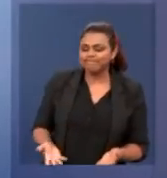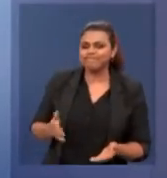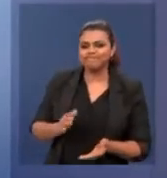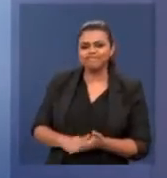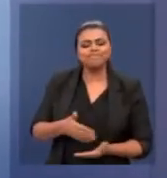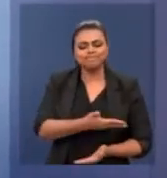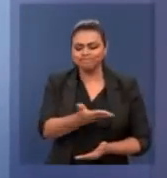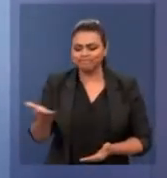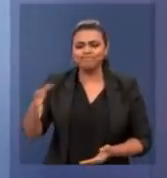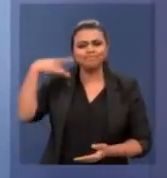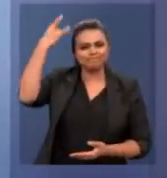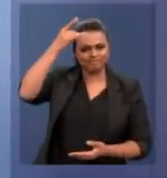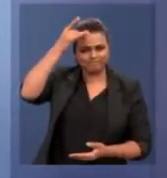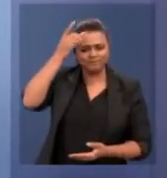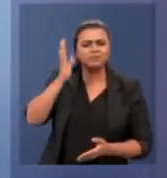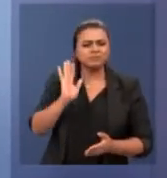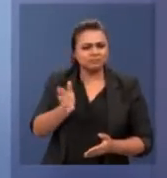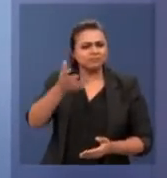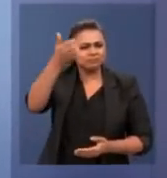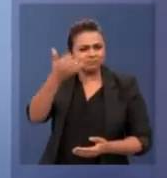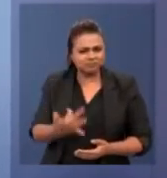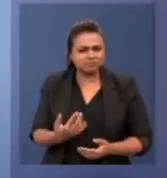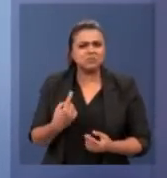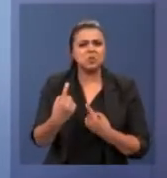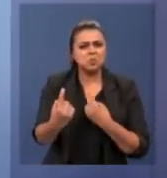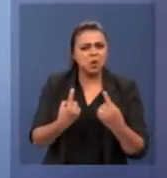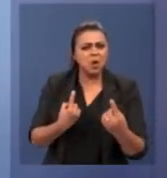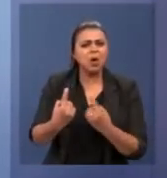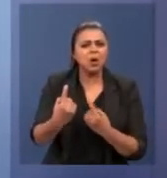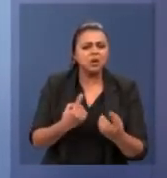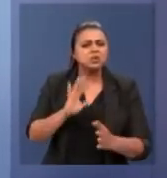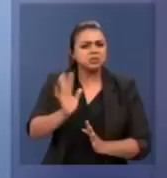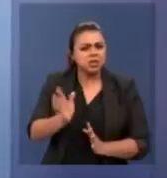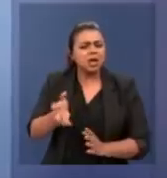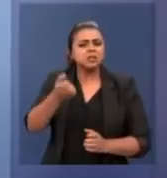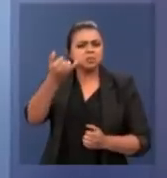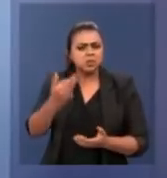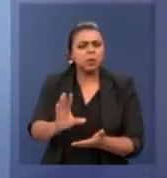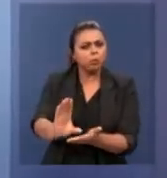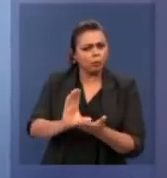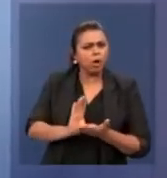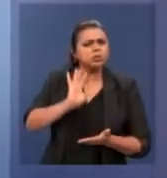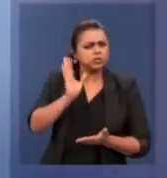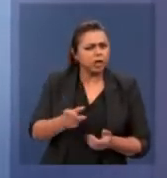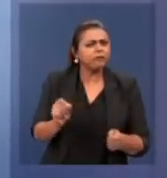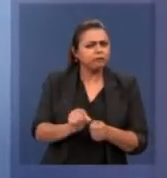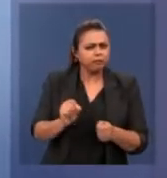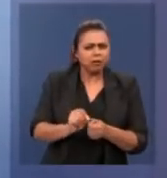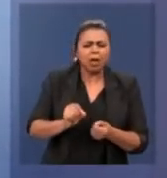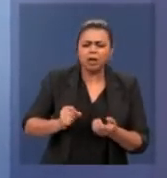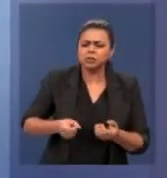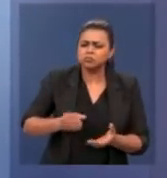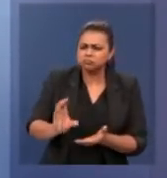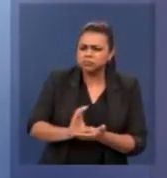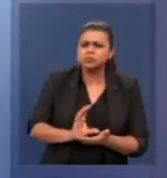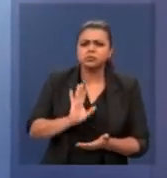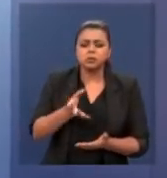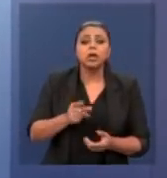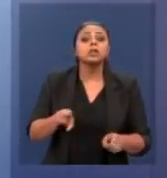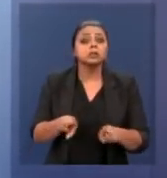capixabas já disse aqui sobre mobilidade quantidade de investimento que nós fazemos mobilidade nós de fato